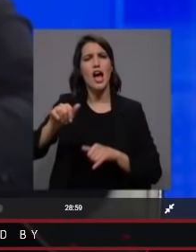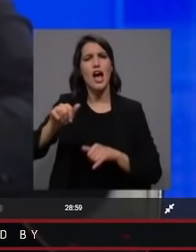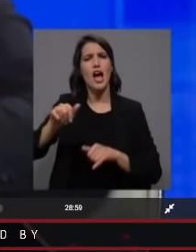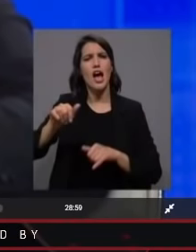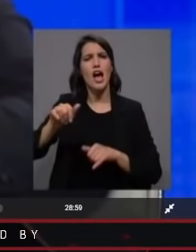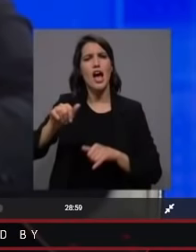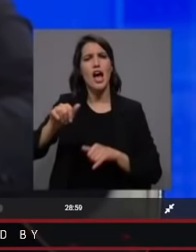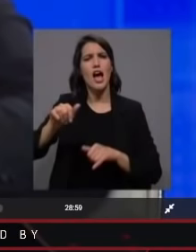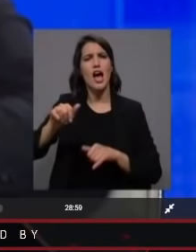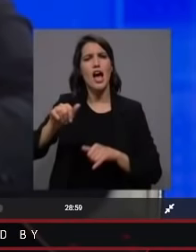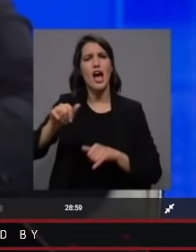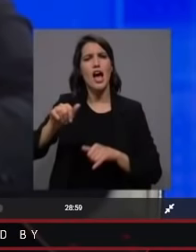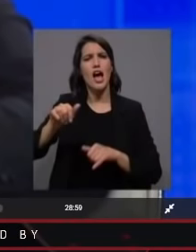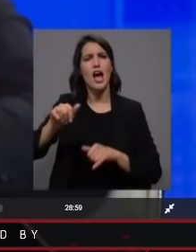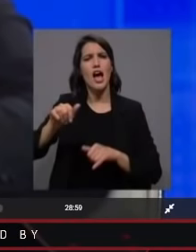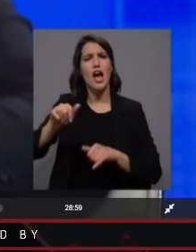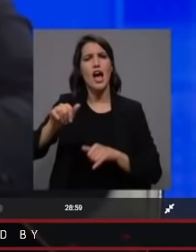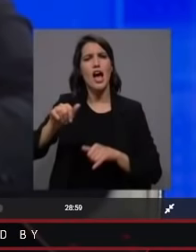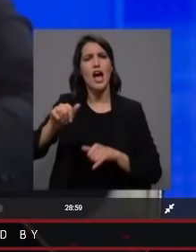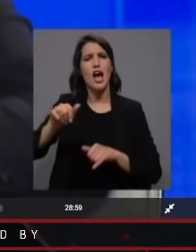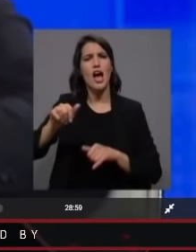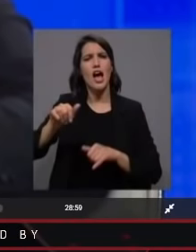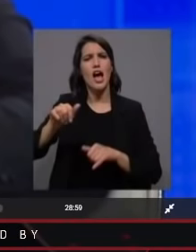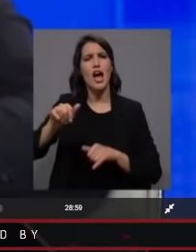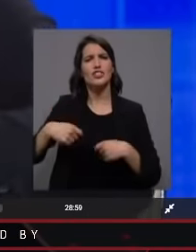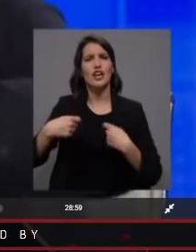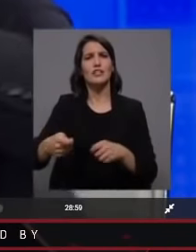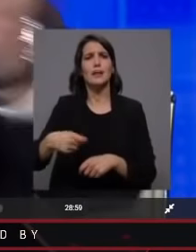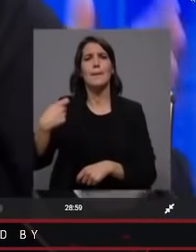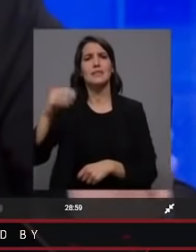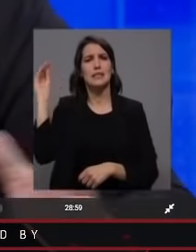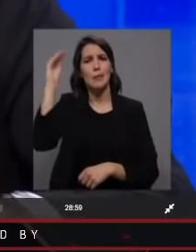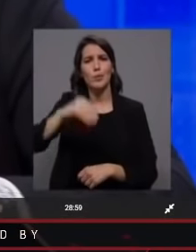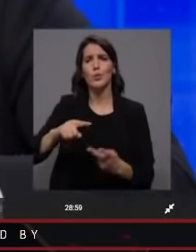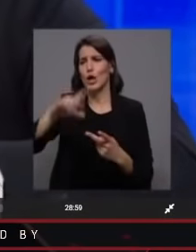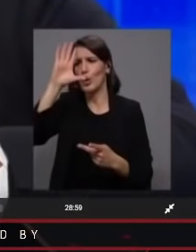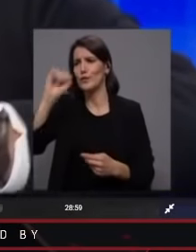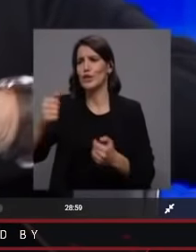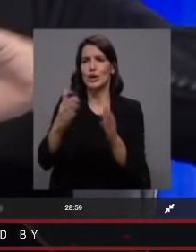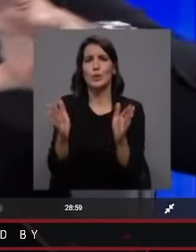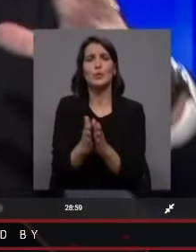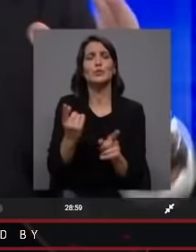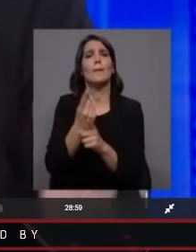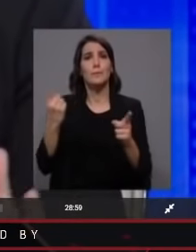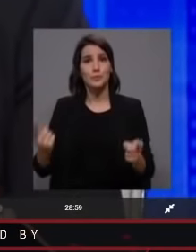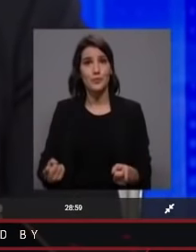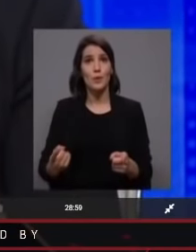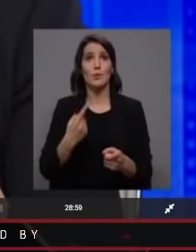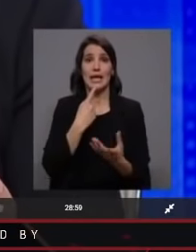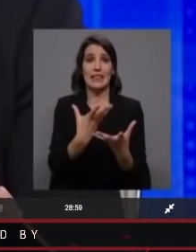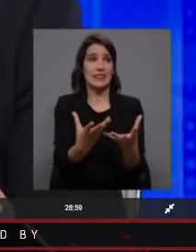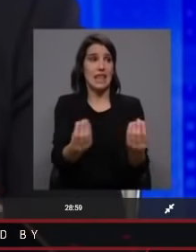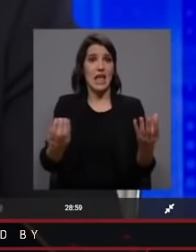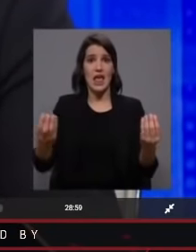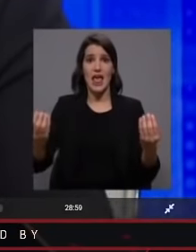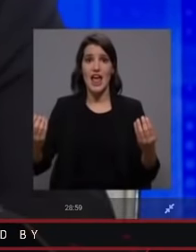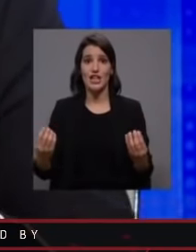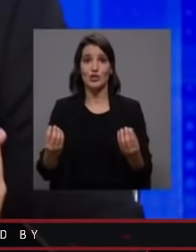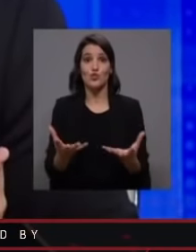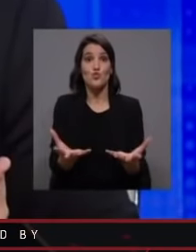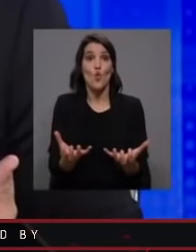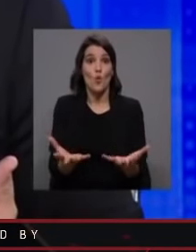dinheiro é pa Os Verdes por todos porque temos uma clientela e tal a volta vindo